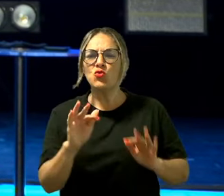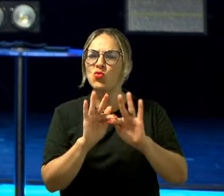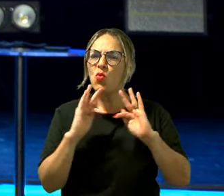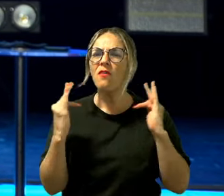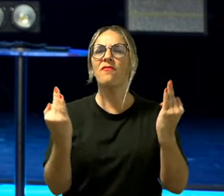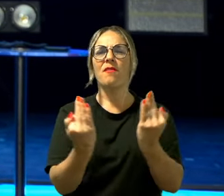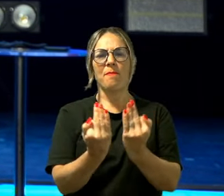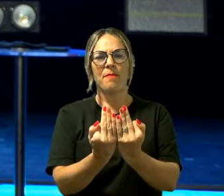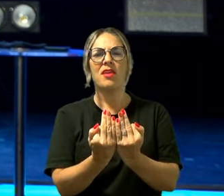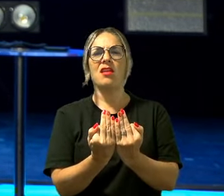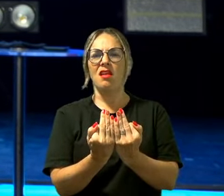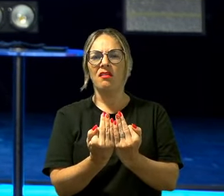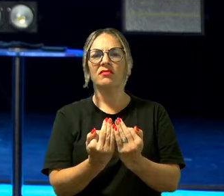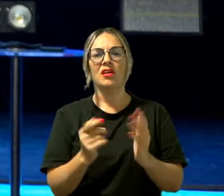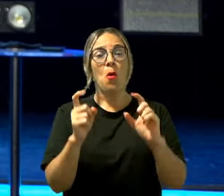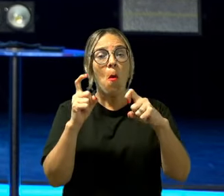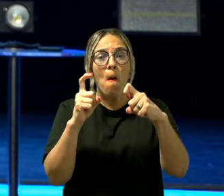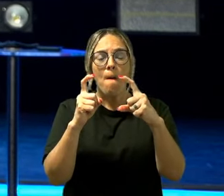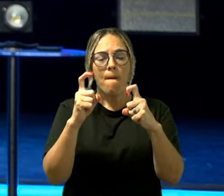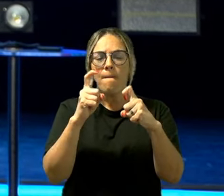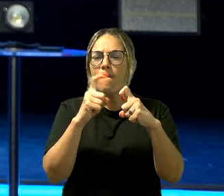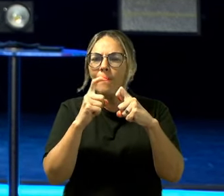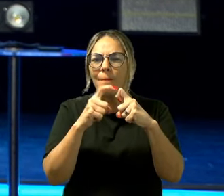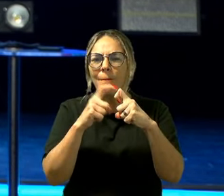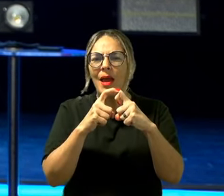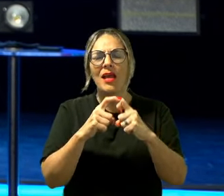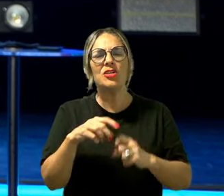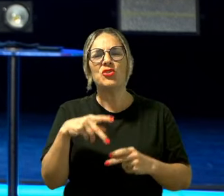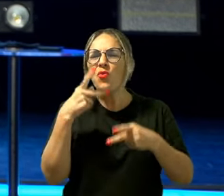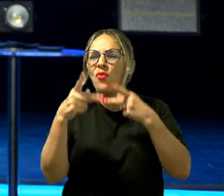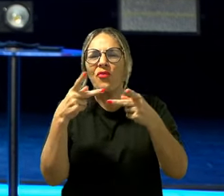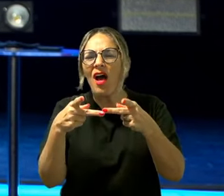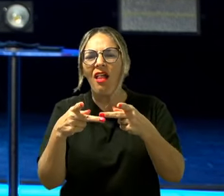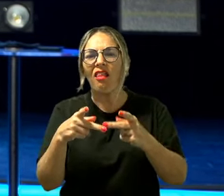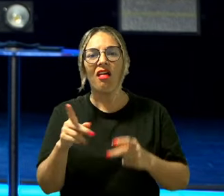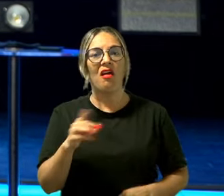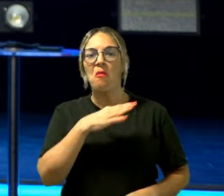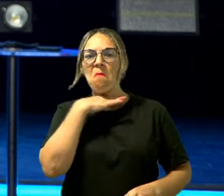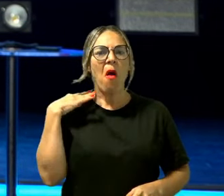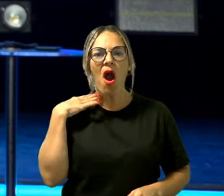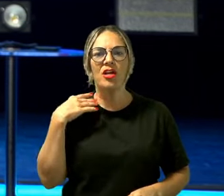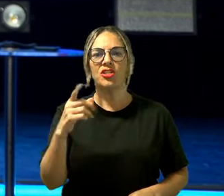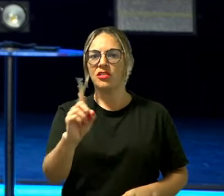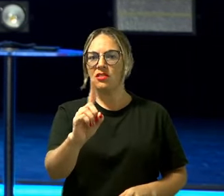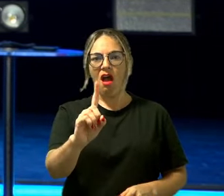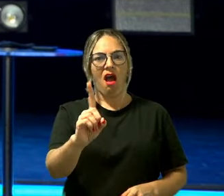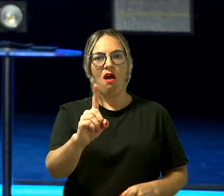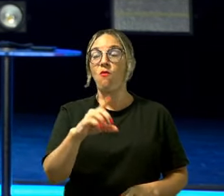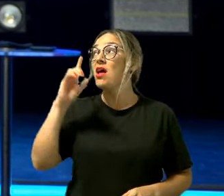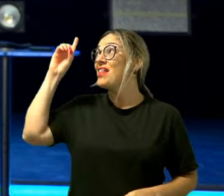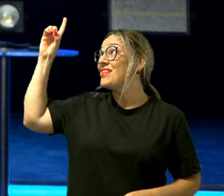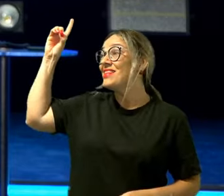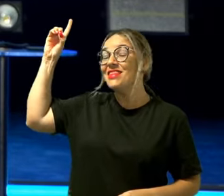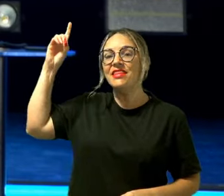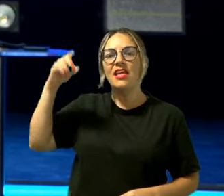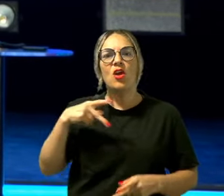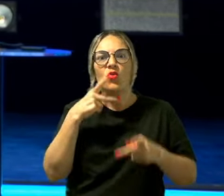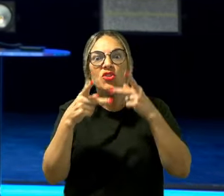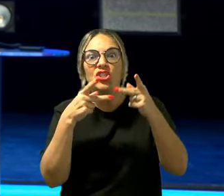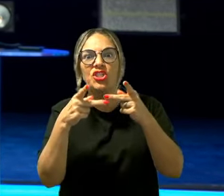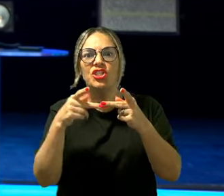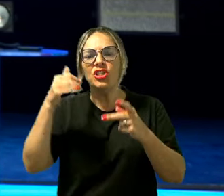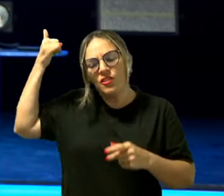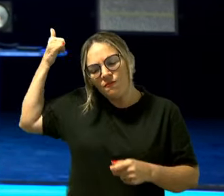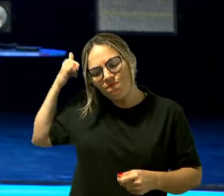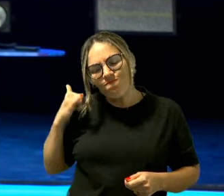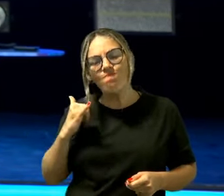médico é definitivo, não tem mais jeito, mas Deus está dizendo: eu ainda sou o Senhor que te sara, eu ainda